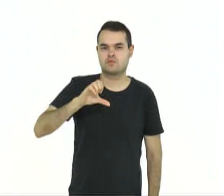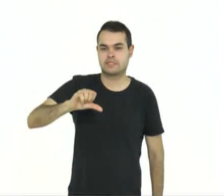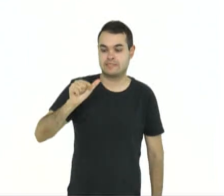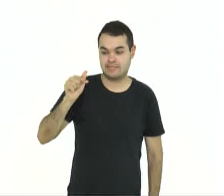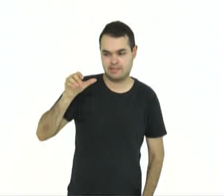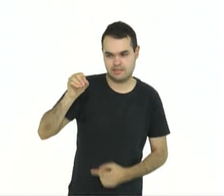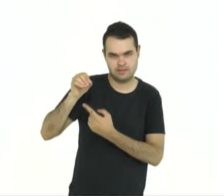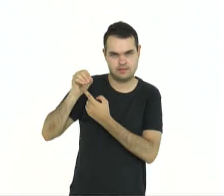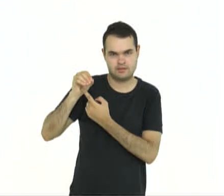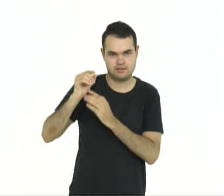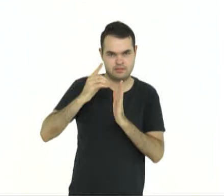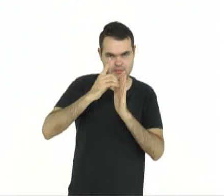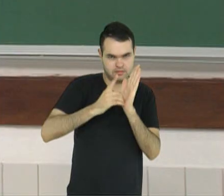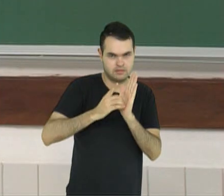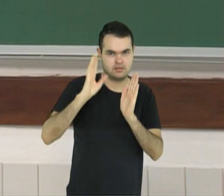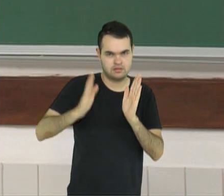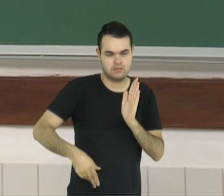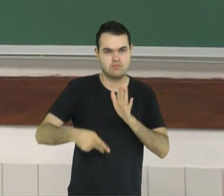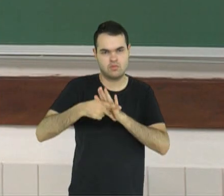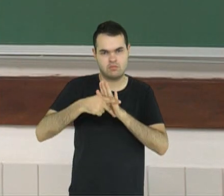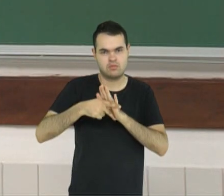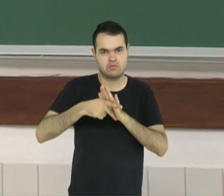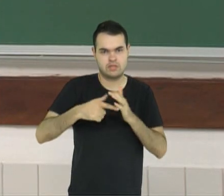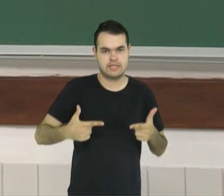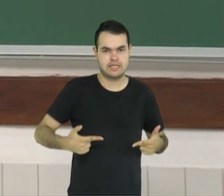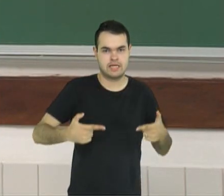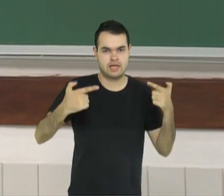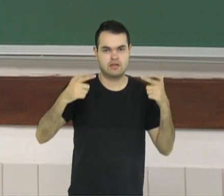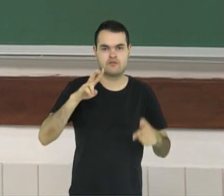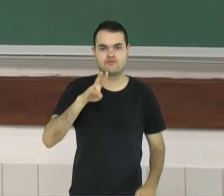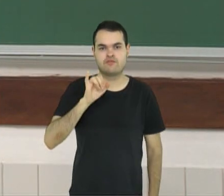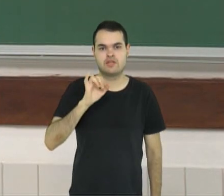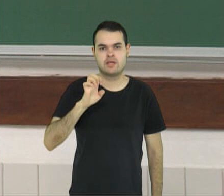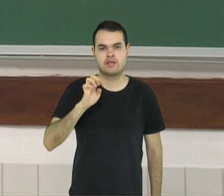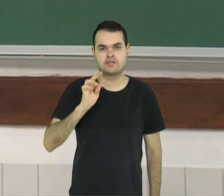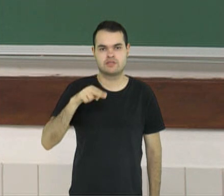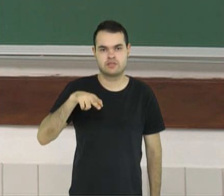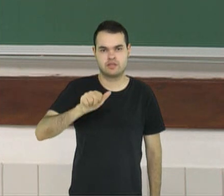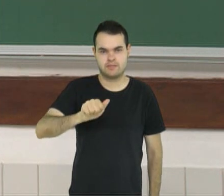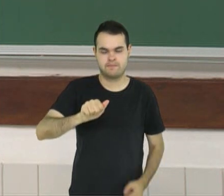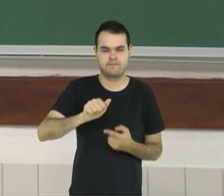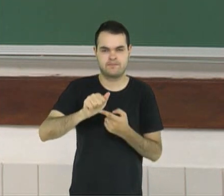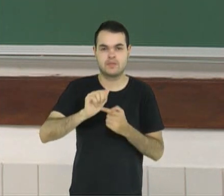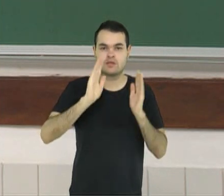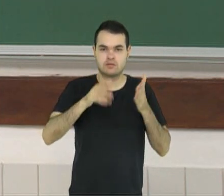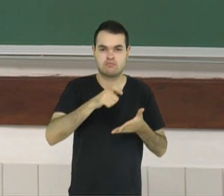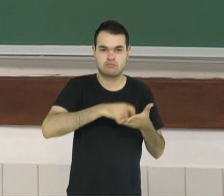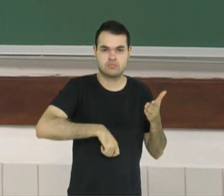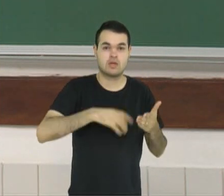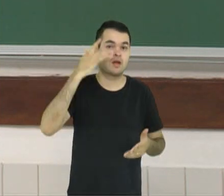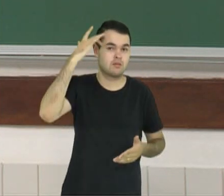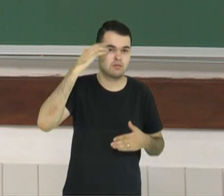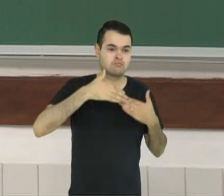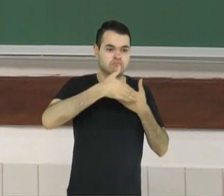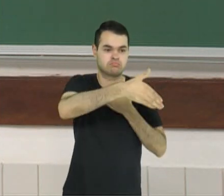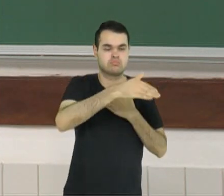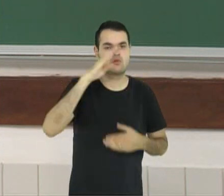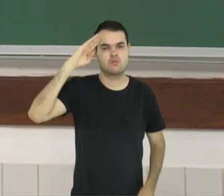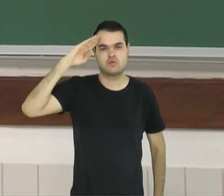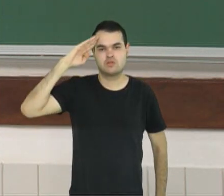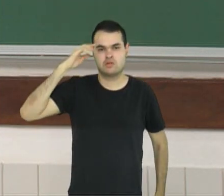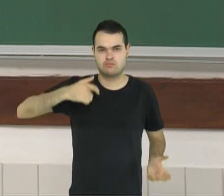1970, tá? Já tinha mais ou menos a questão do Vietnã. Então ele tinha se alistado. Ele ia para outro dia para o exército. O que